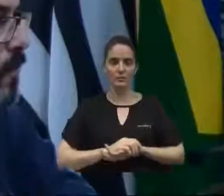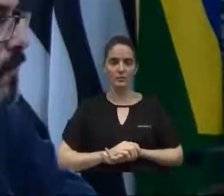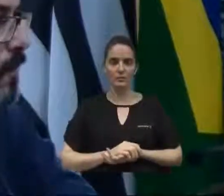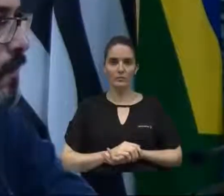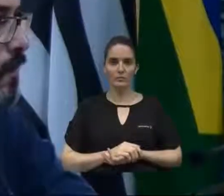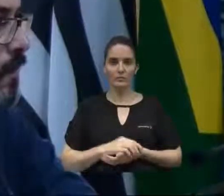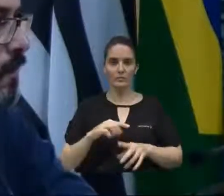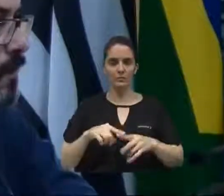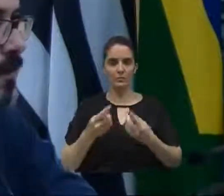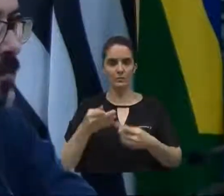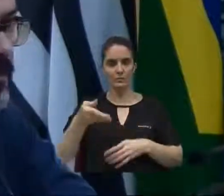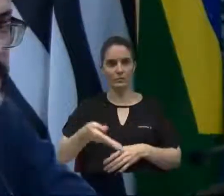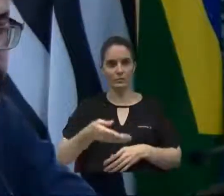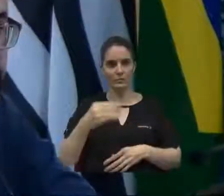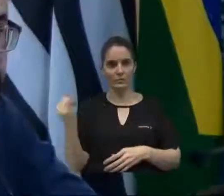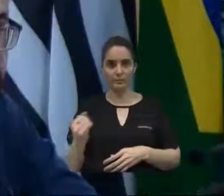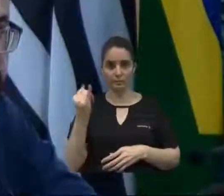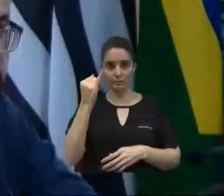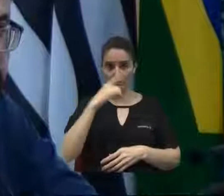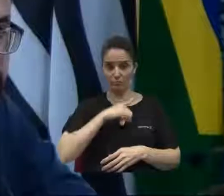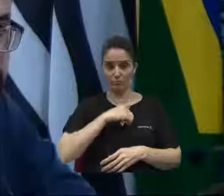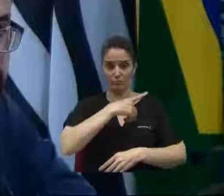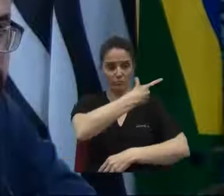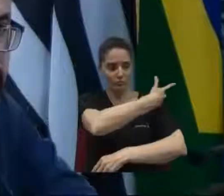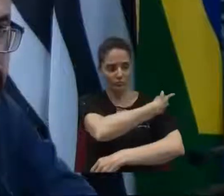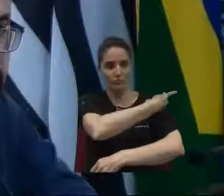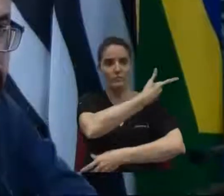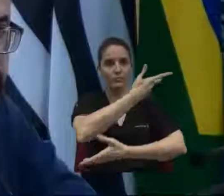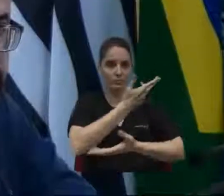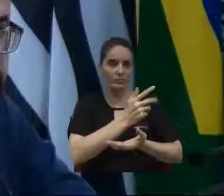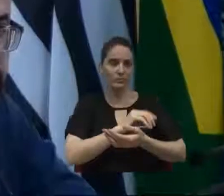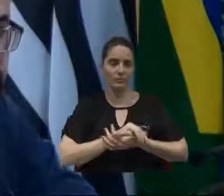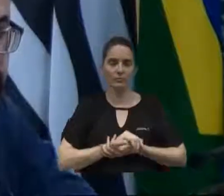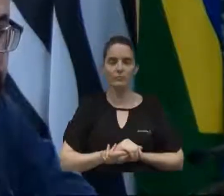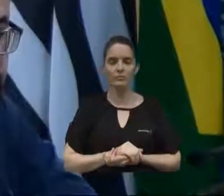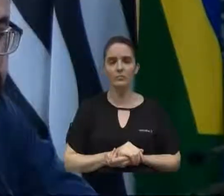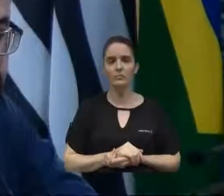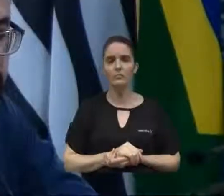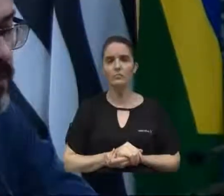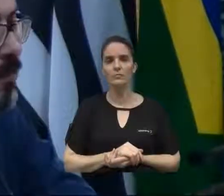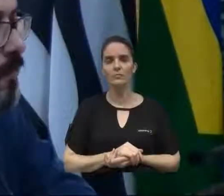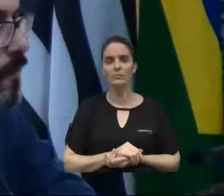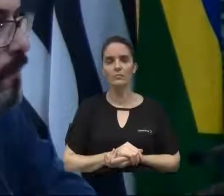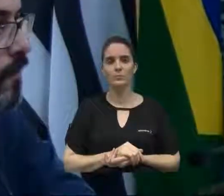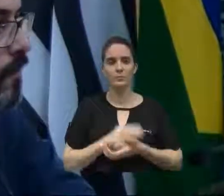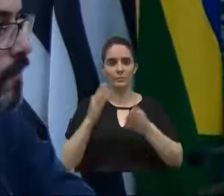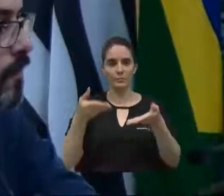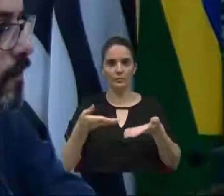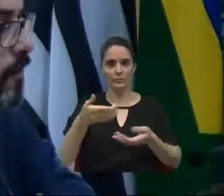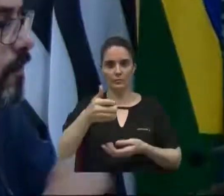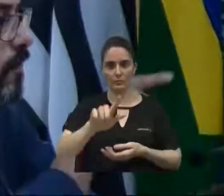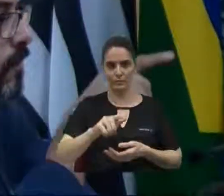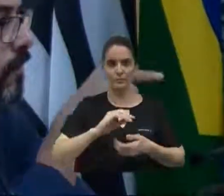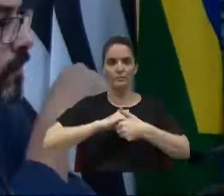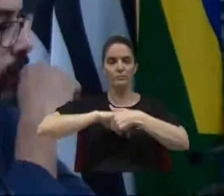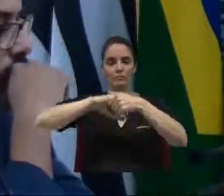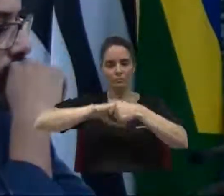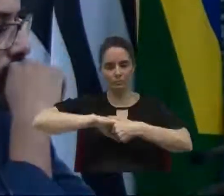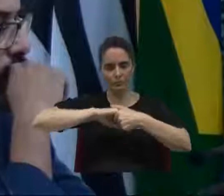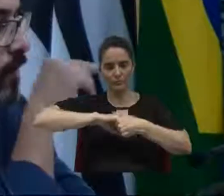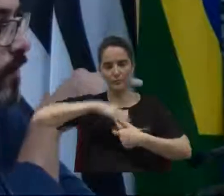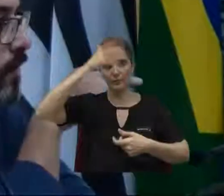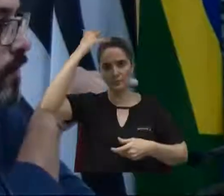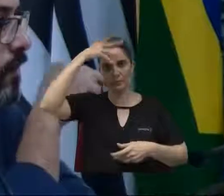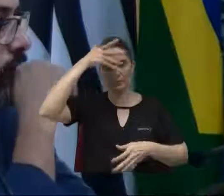que é mais importante, que é já a vacina para essa doença. Então, fica aí, novamente, os meus parabéns por